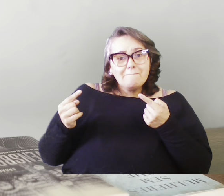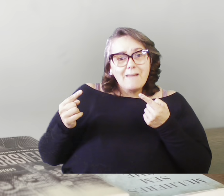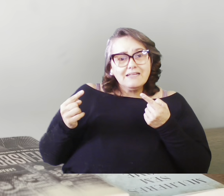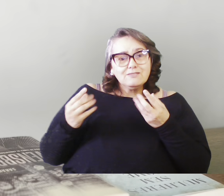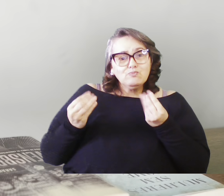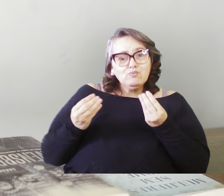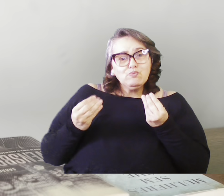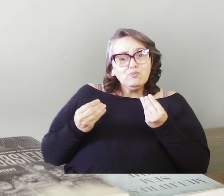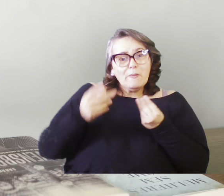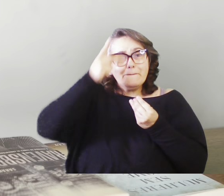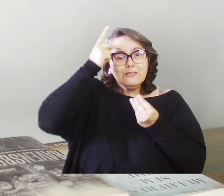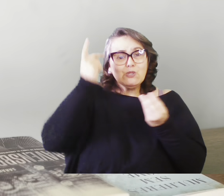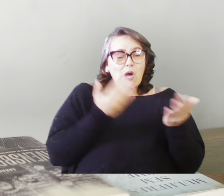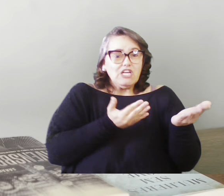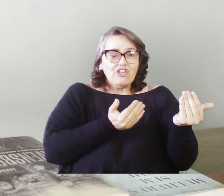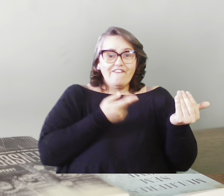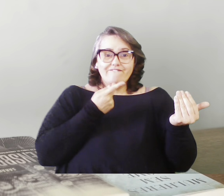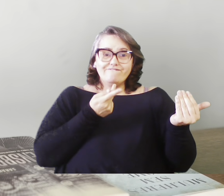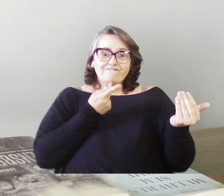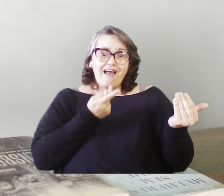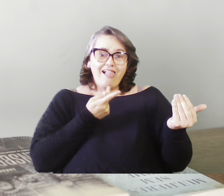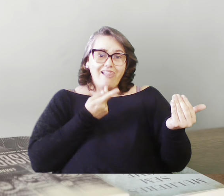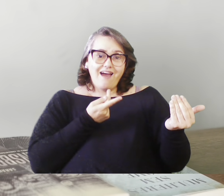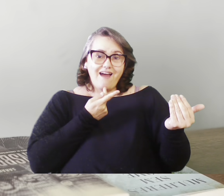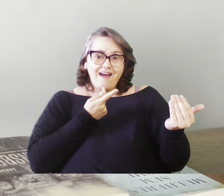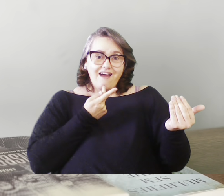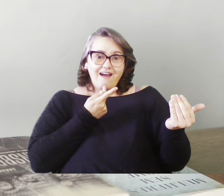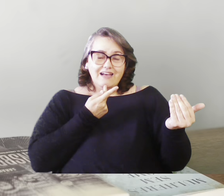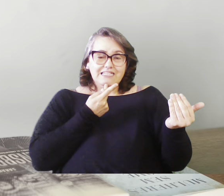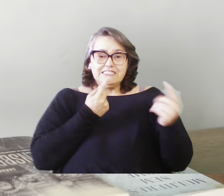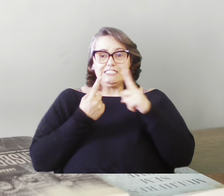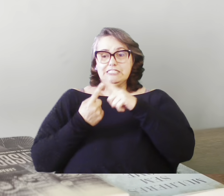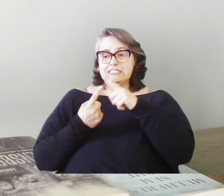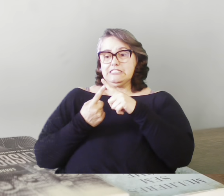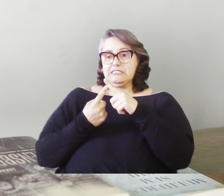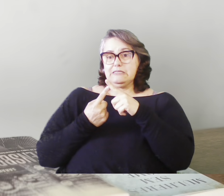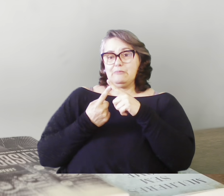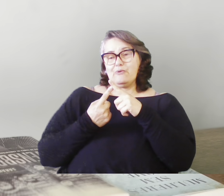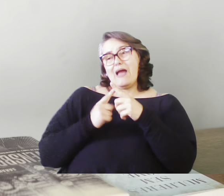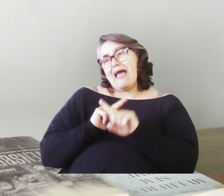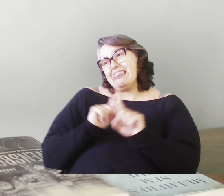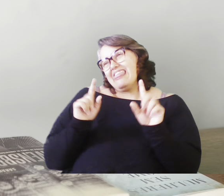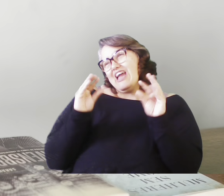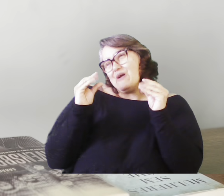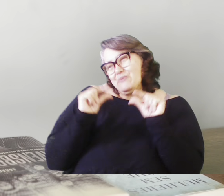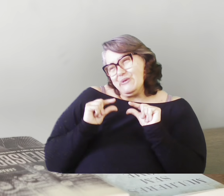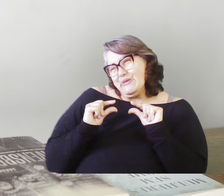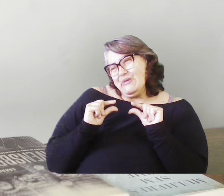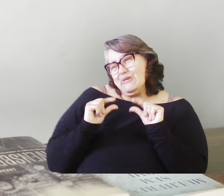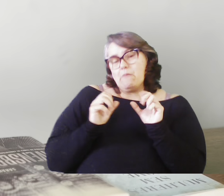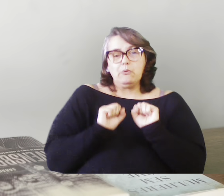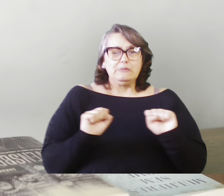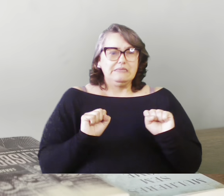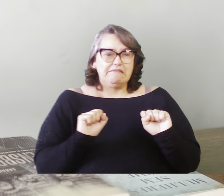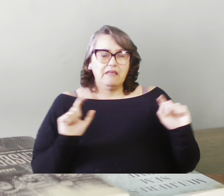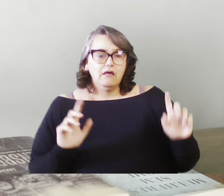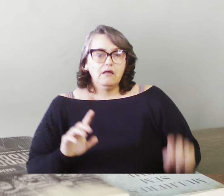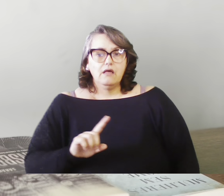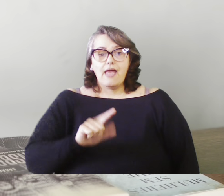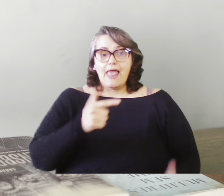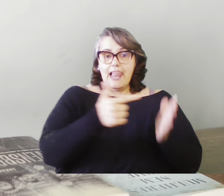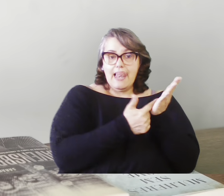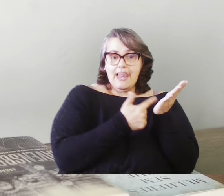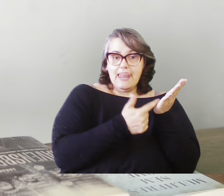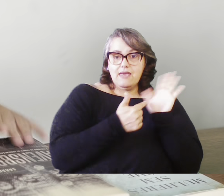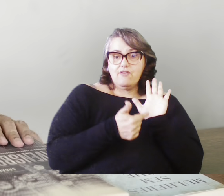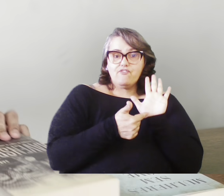e muita gente jovem, hoje em dia, fala de uma espécie de redenção do nazismo como se isso fosse